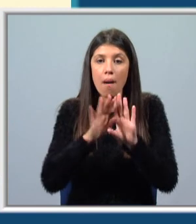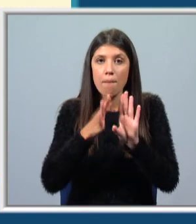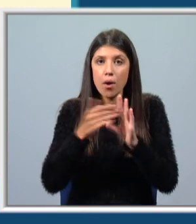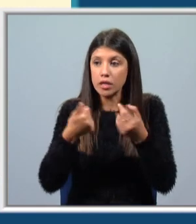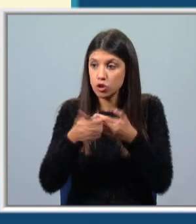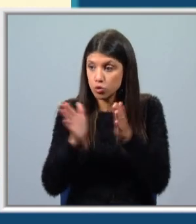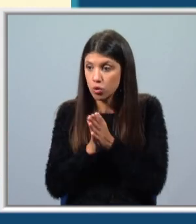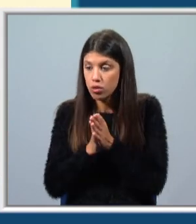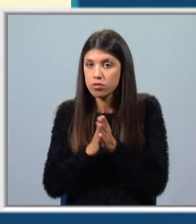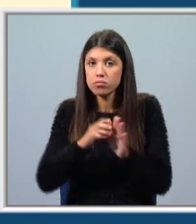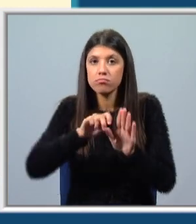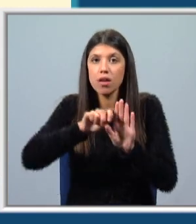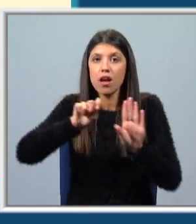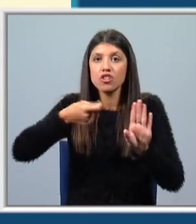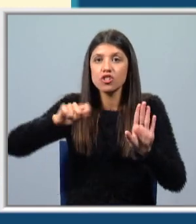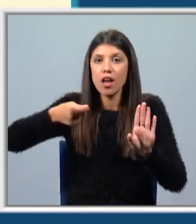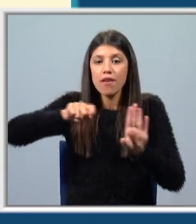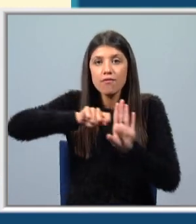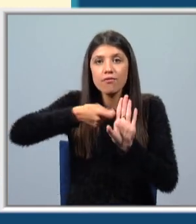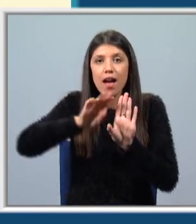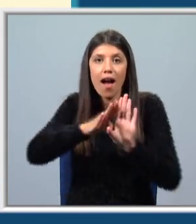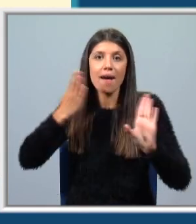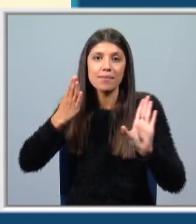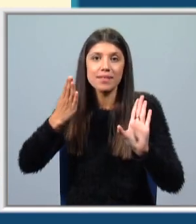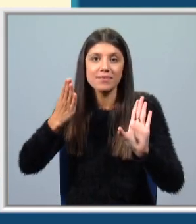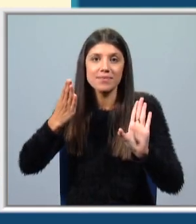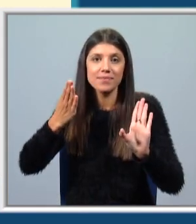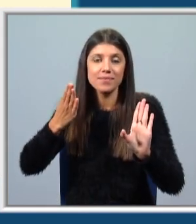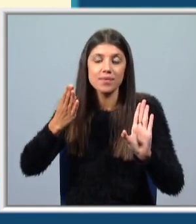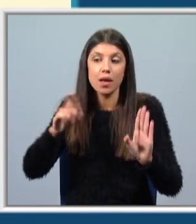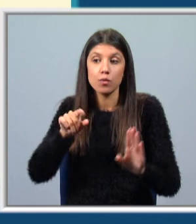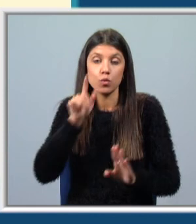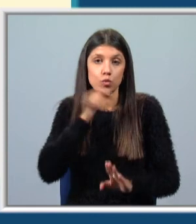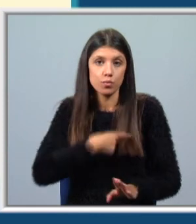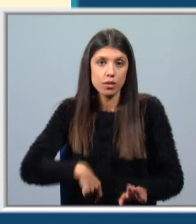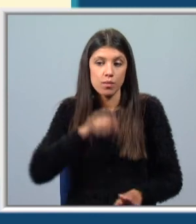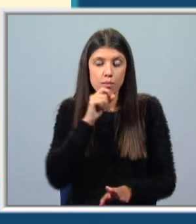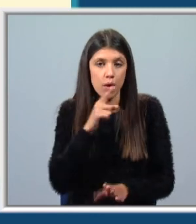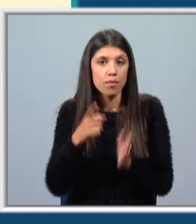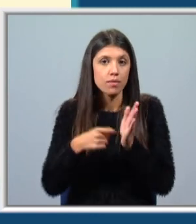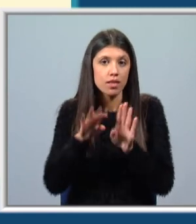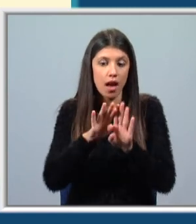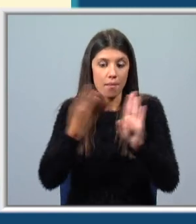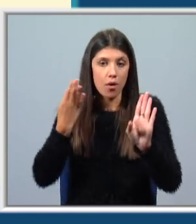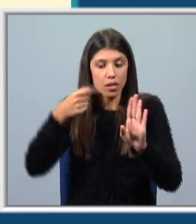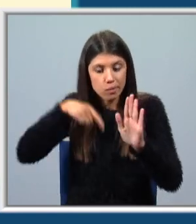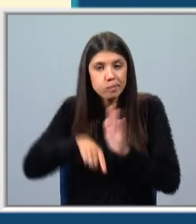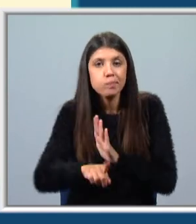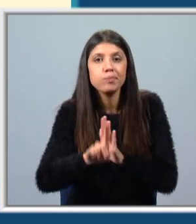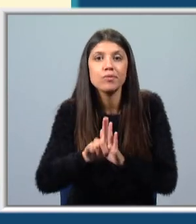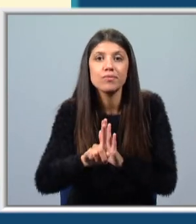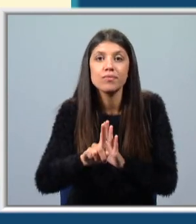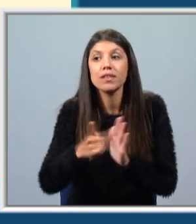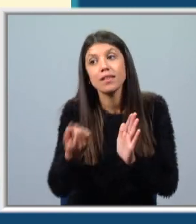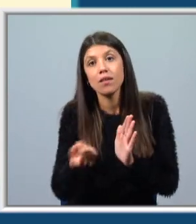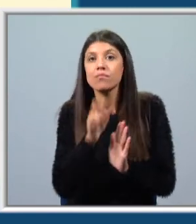as portas? Porque ele pode precisar de ir a algum local que para... Muito bem, para conseguir... E pode ter que abrir muitas